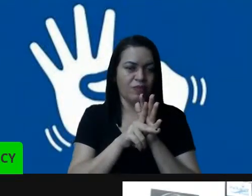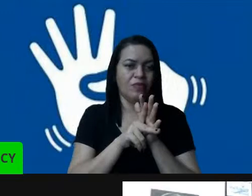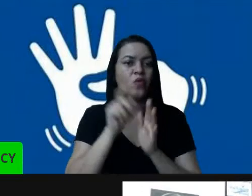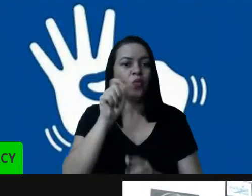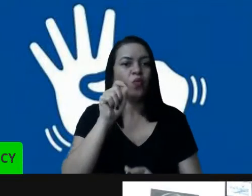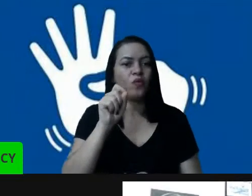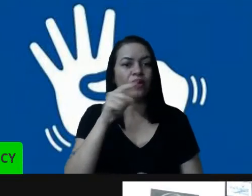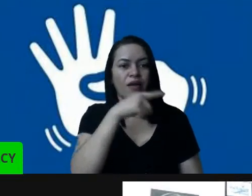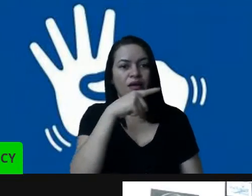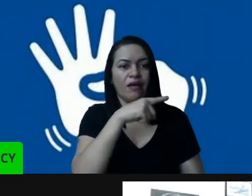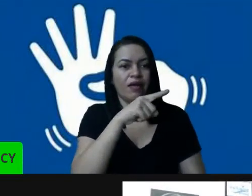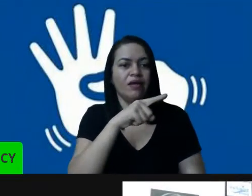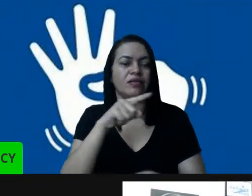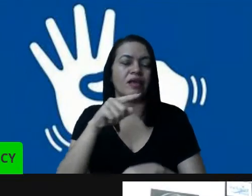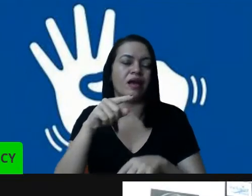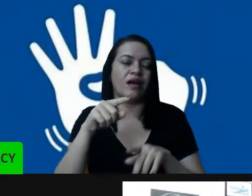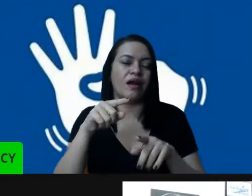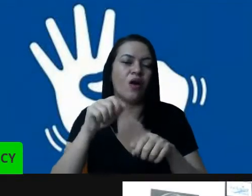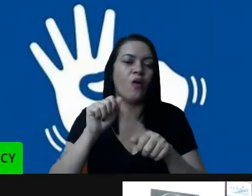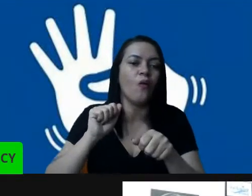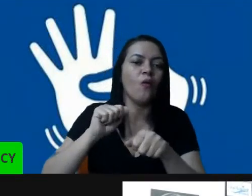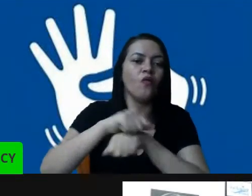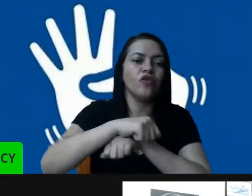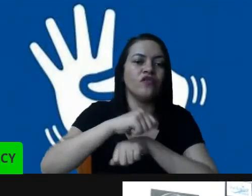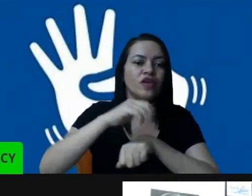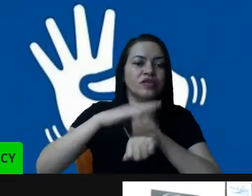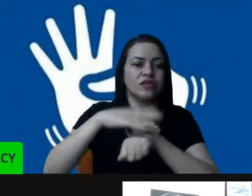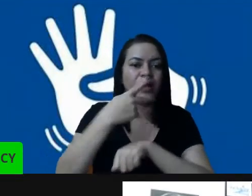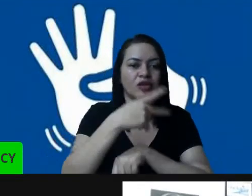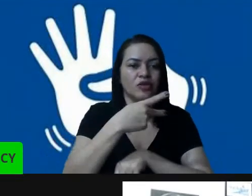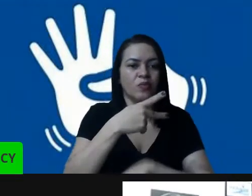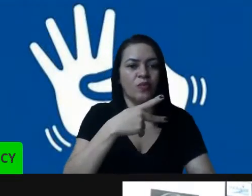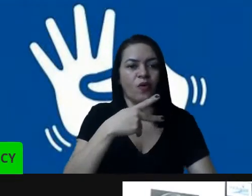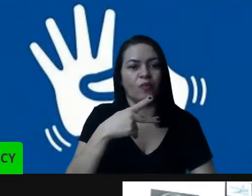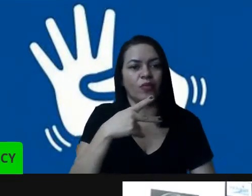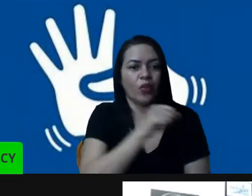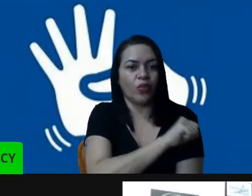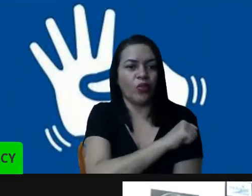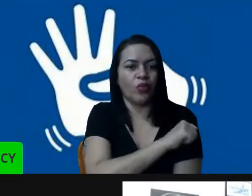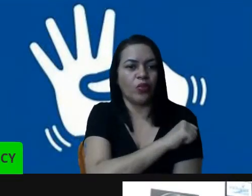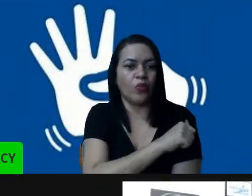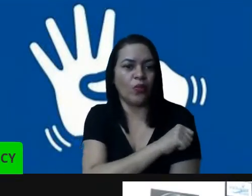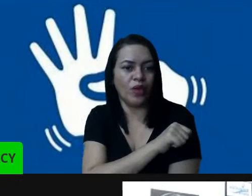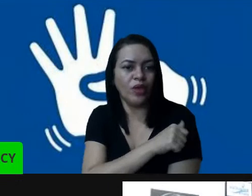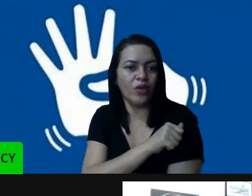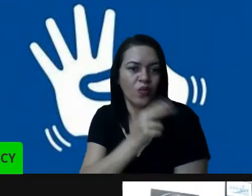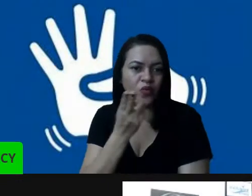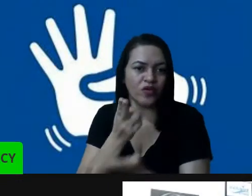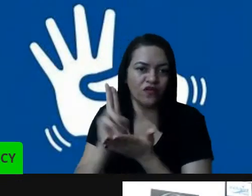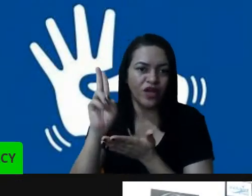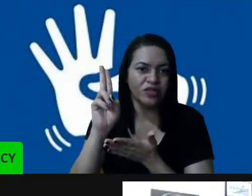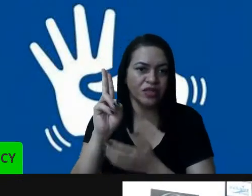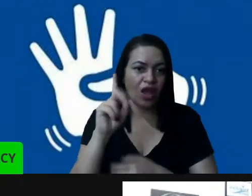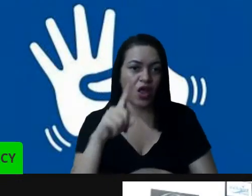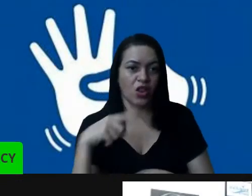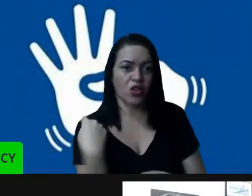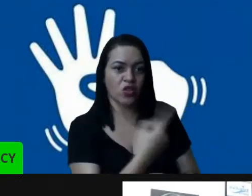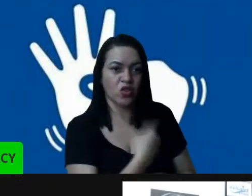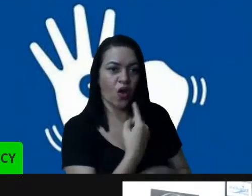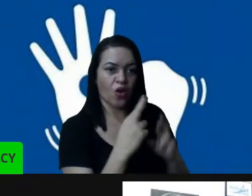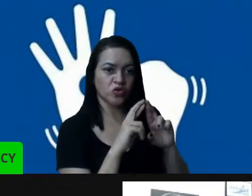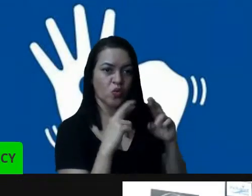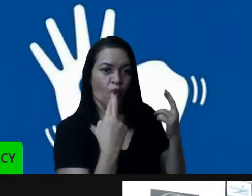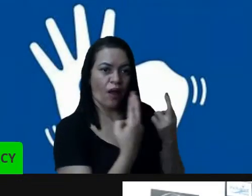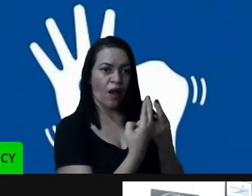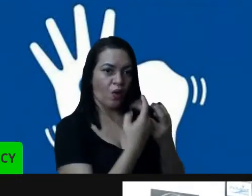qual eu também sou egressa, a gente teve que se reunir logo na primeira semana para que a gente fizesse uma força-tarefa,